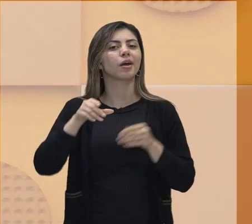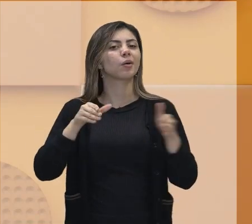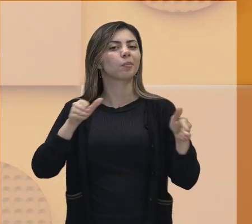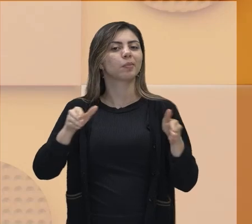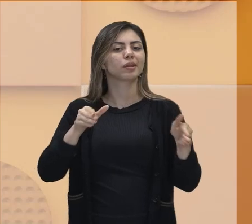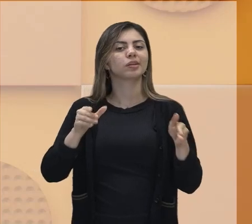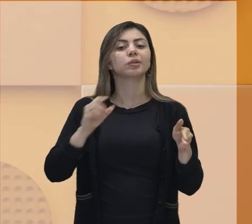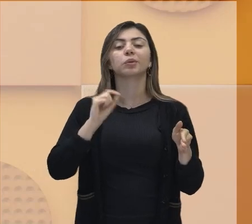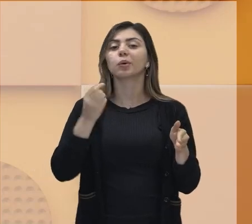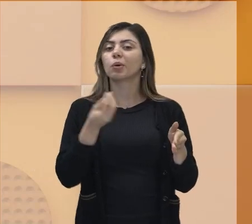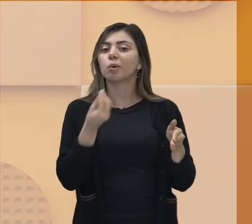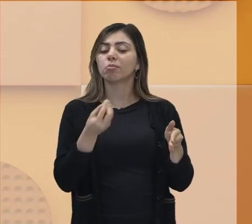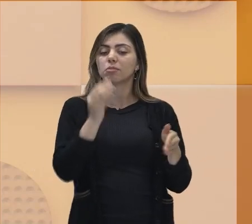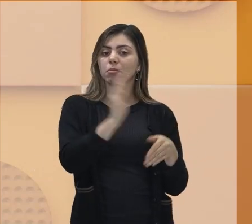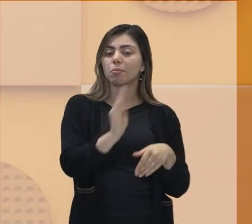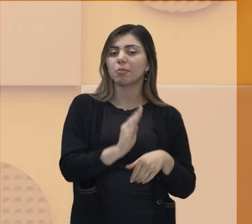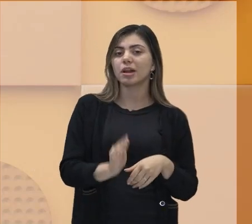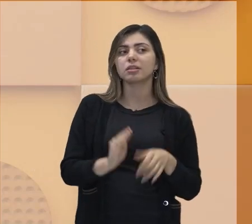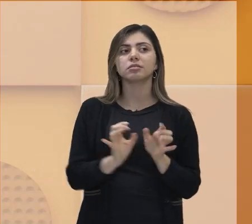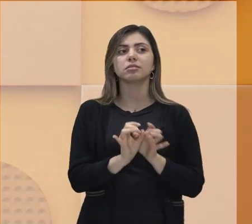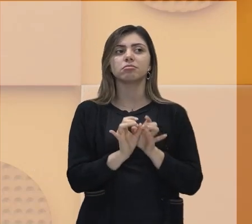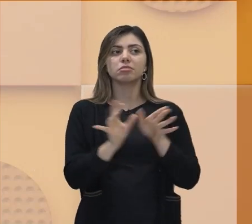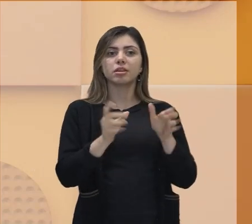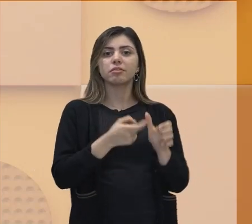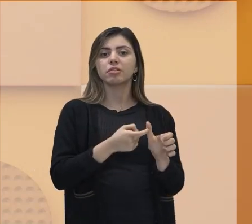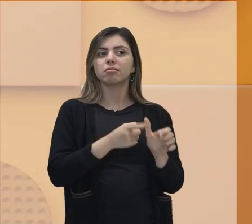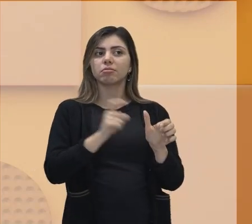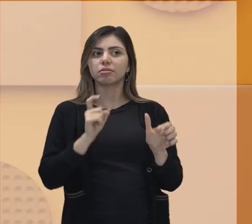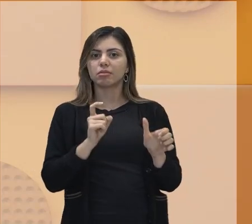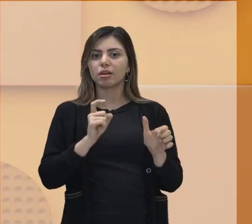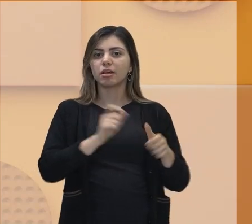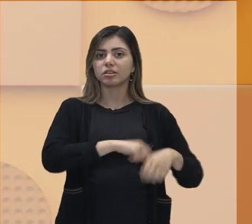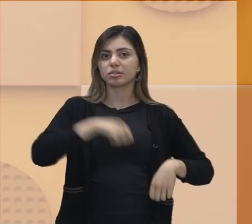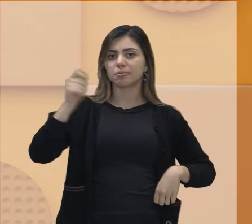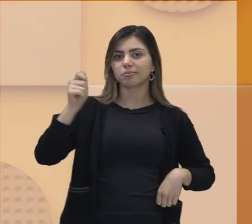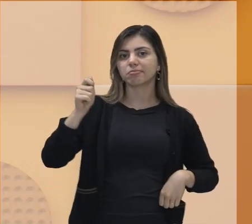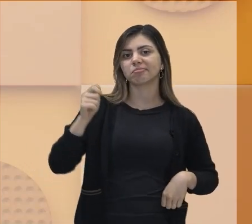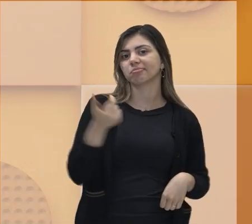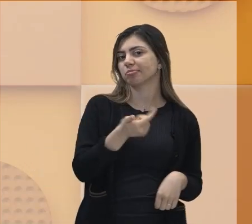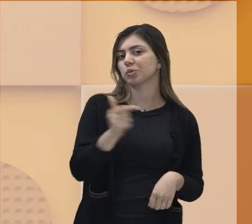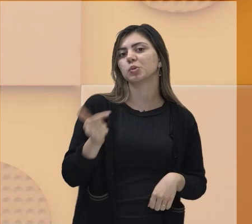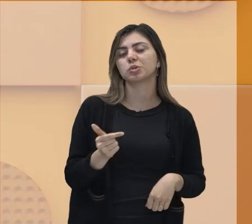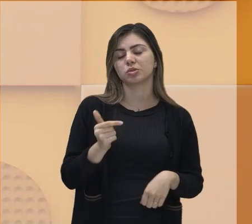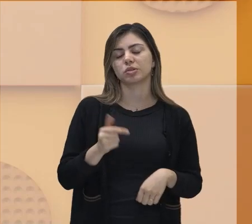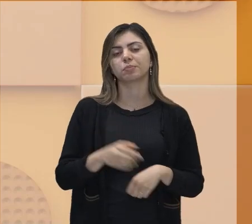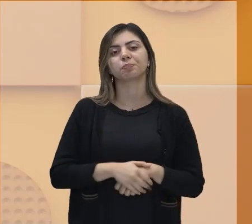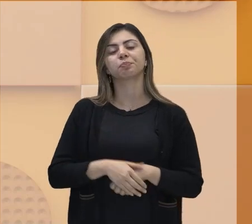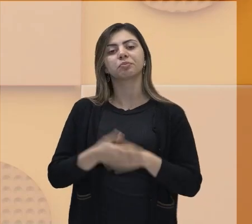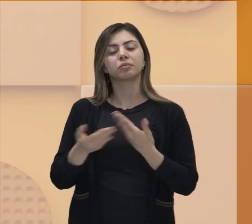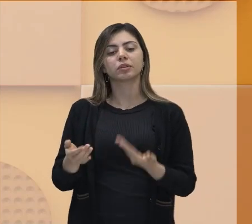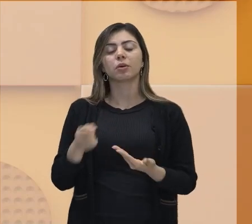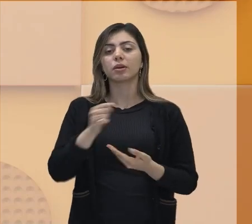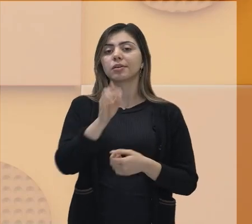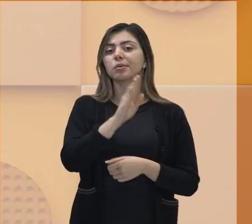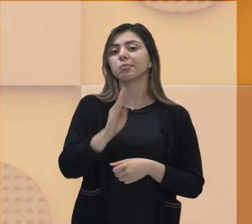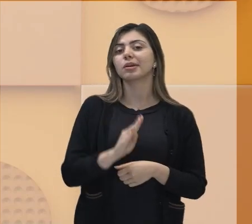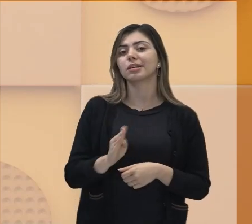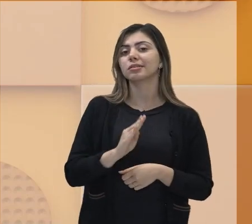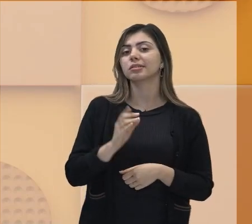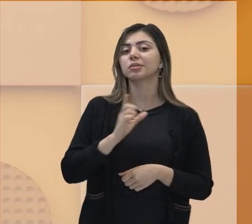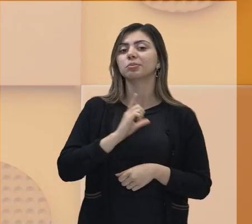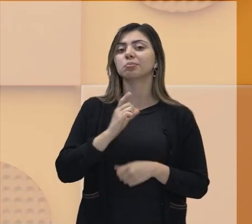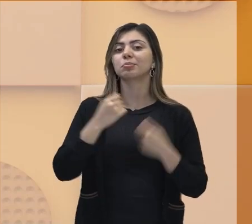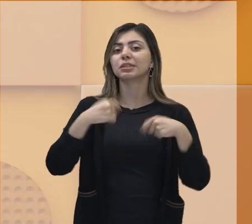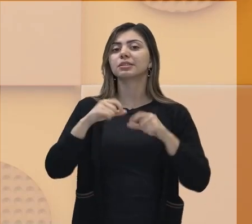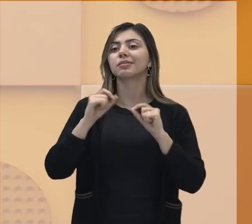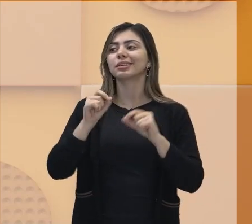qual o Brasil não era independente, o Brasil dependia, na verdade, completamente de quem? Do